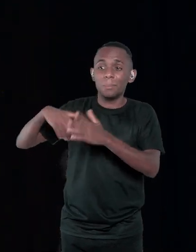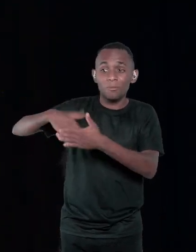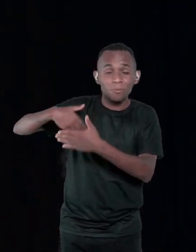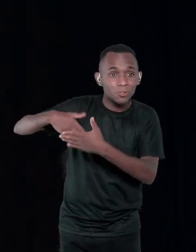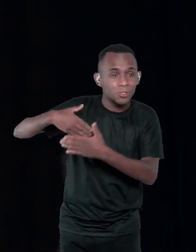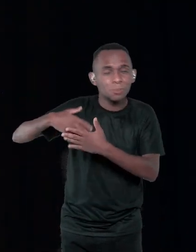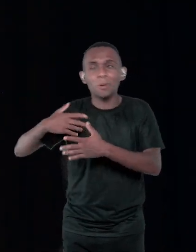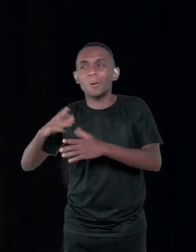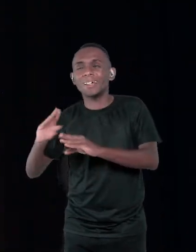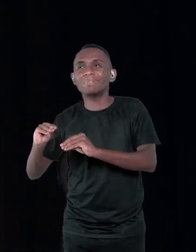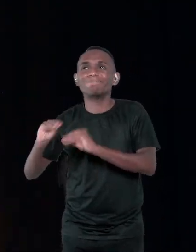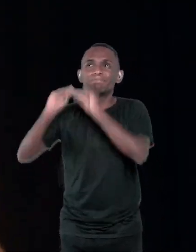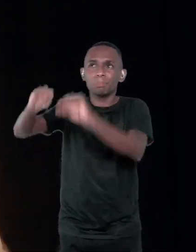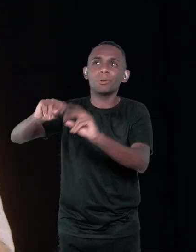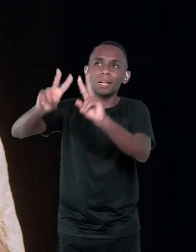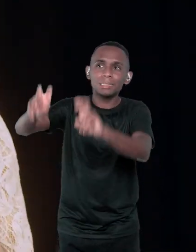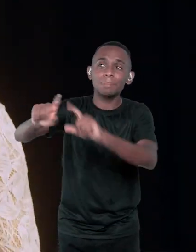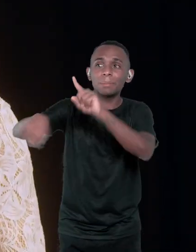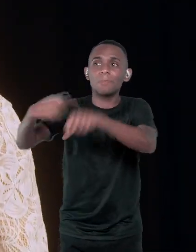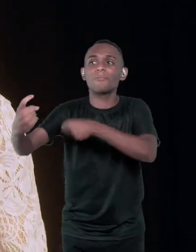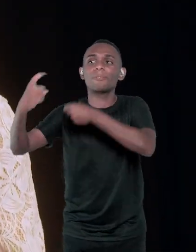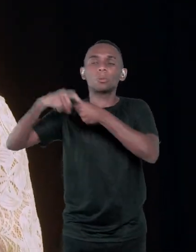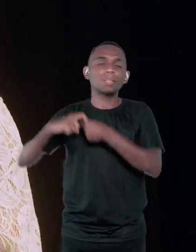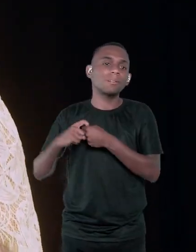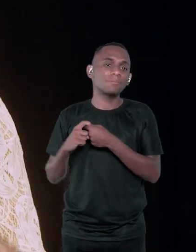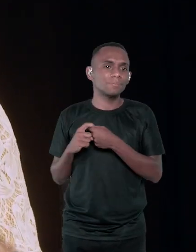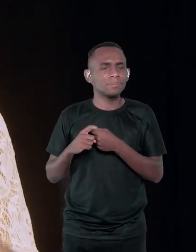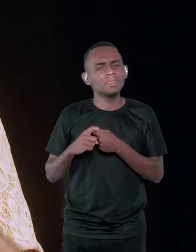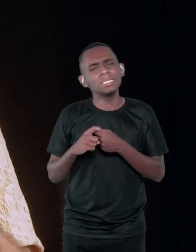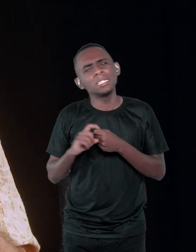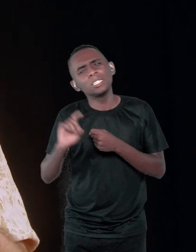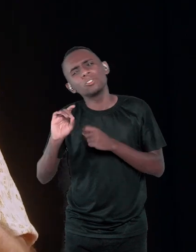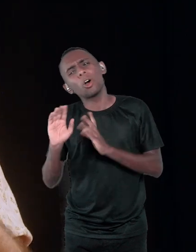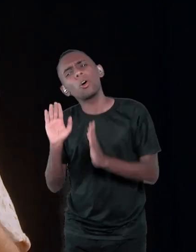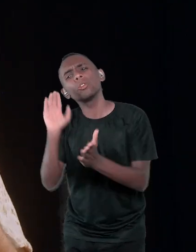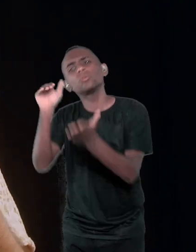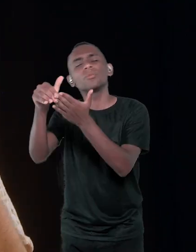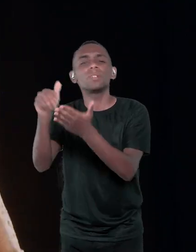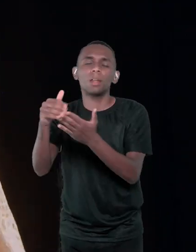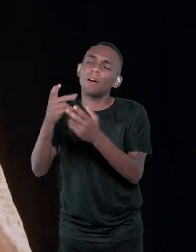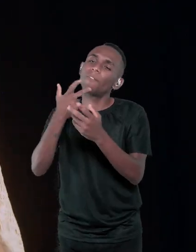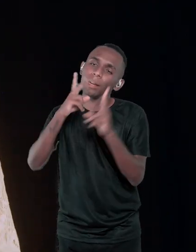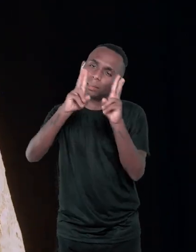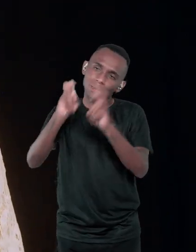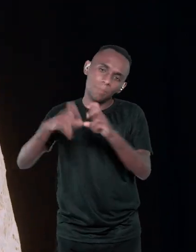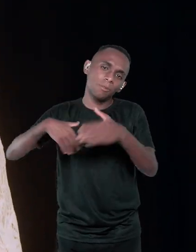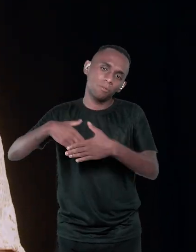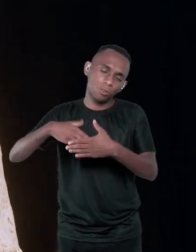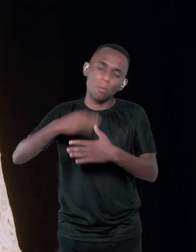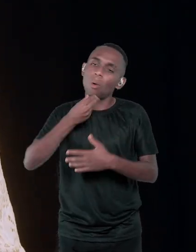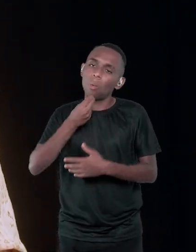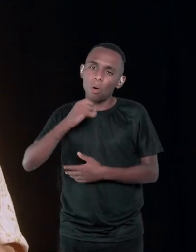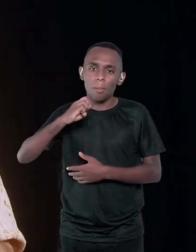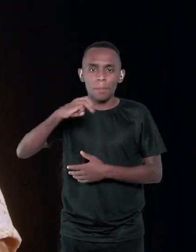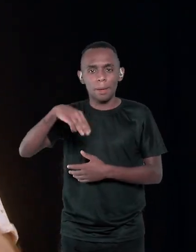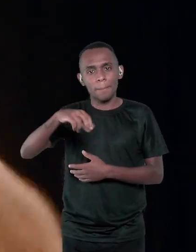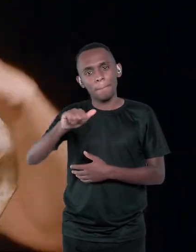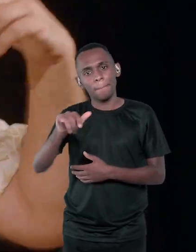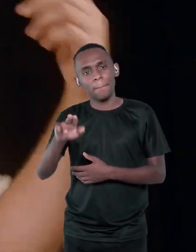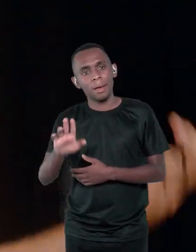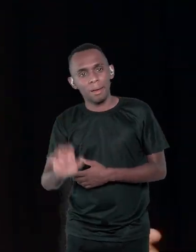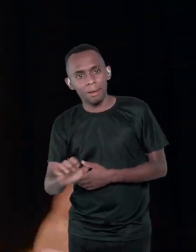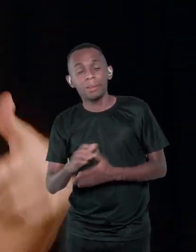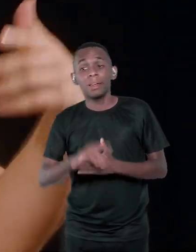depois tinha que voltar. Então, a gente só foi falar do Garrincha lá na frente. E depois o trabalho todo do autor é costurar isso numa